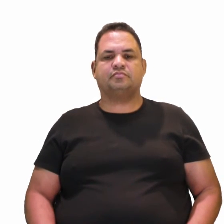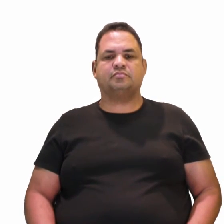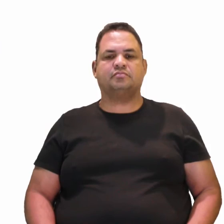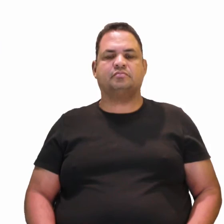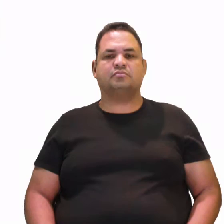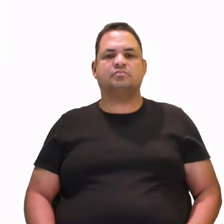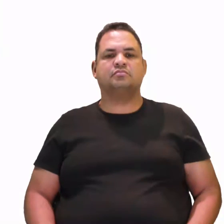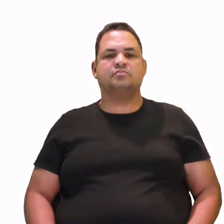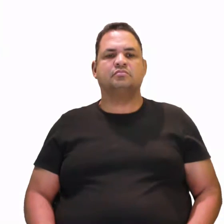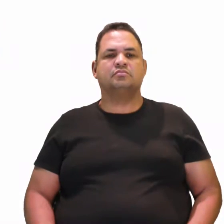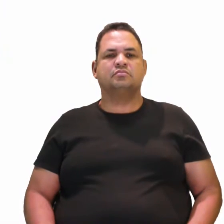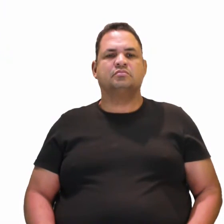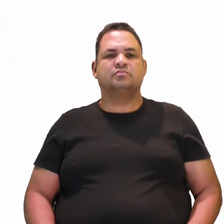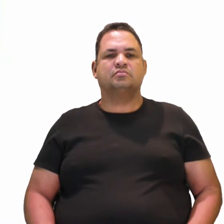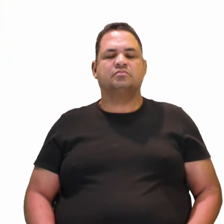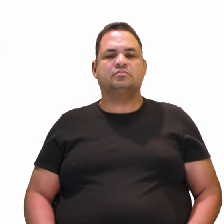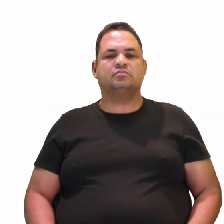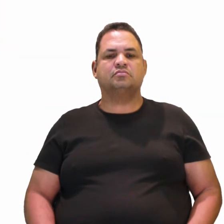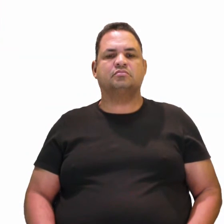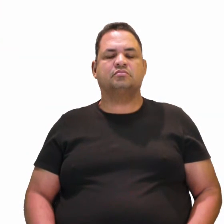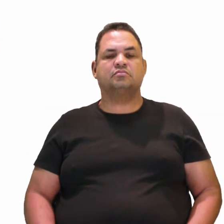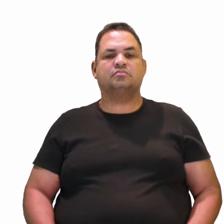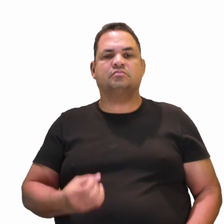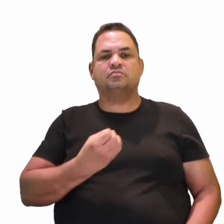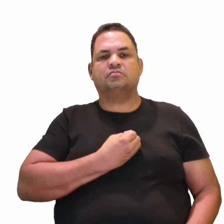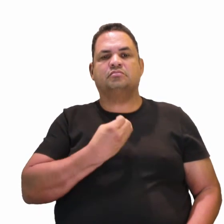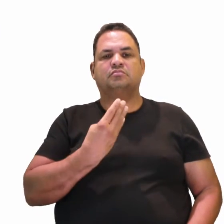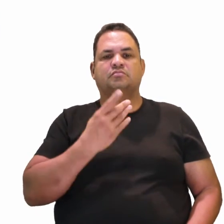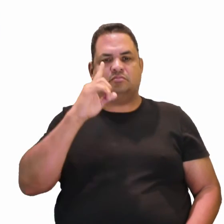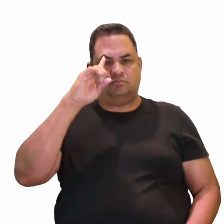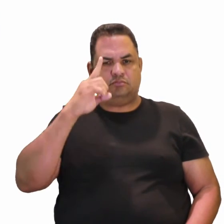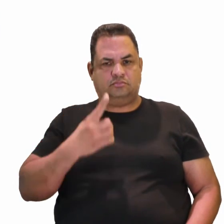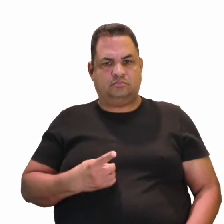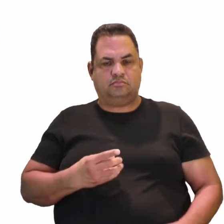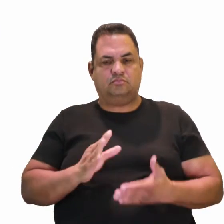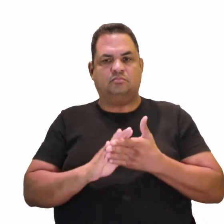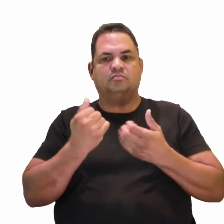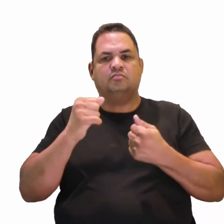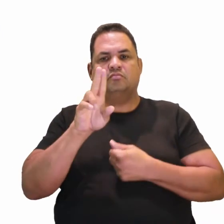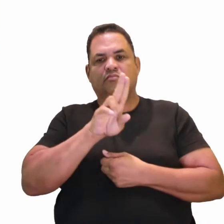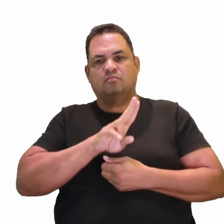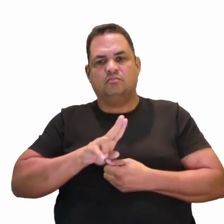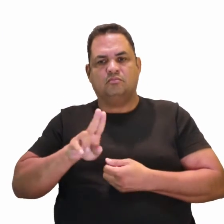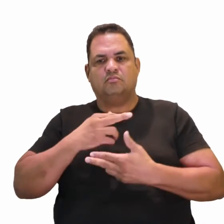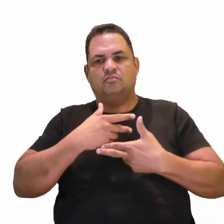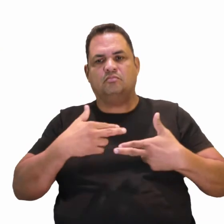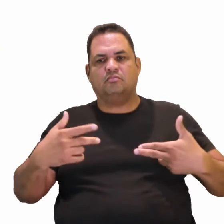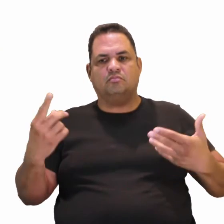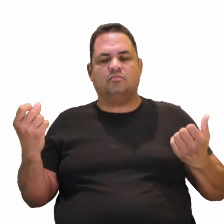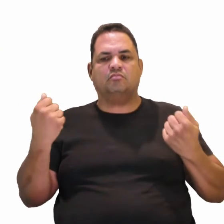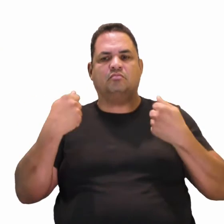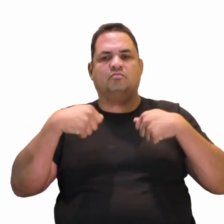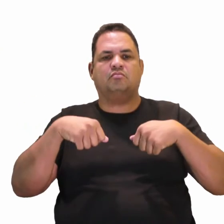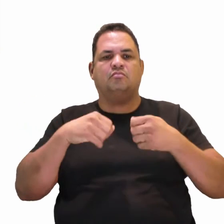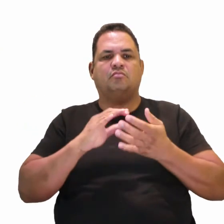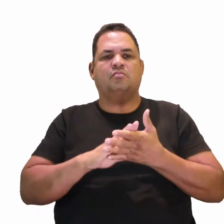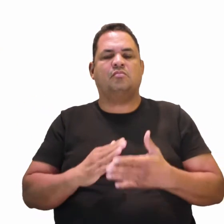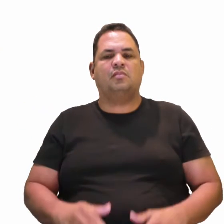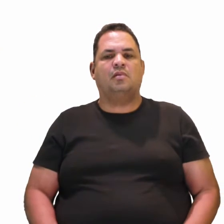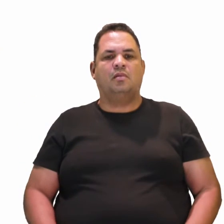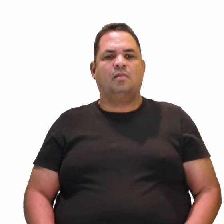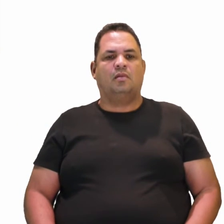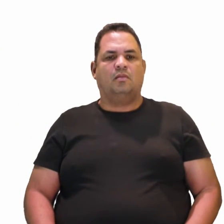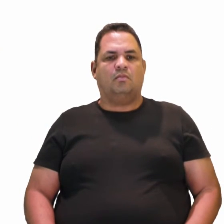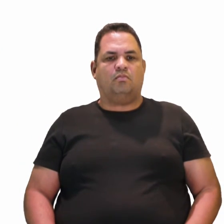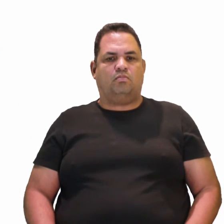Muito bem, então temos a próxima e a última. Questão 4, o imperativo pode ser usado em várias situações. A frase imperativa